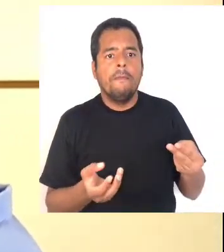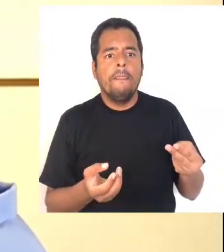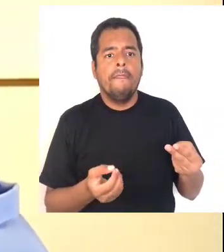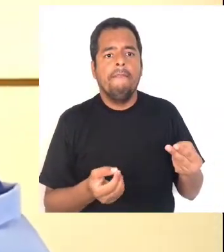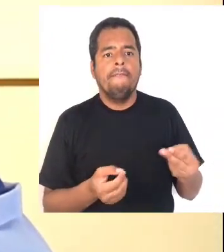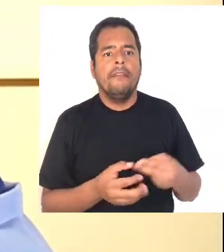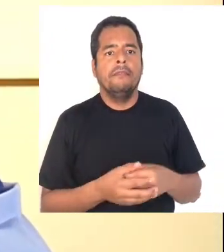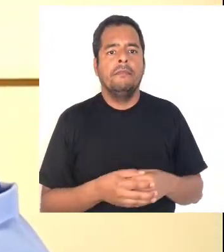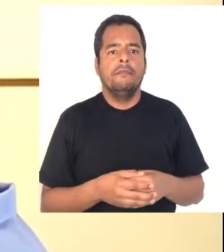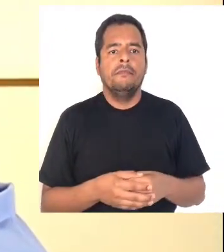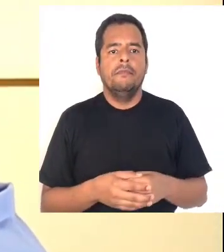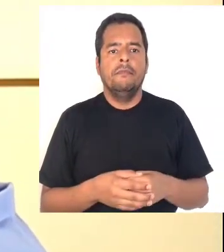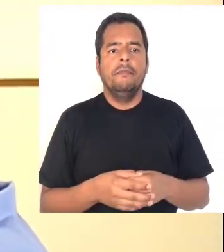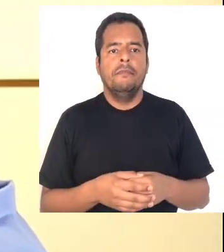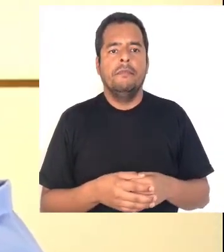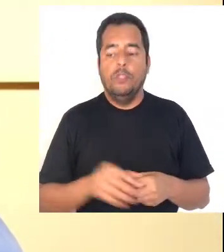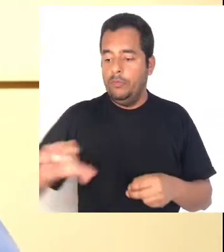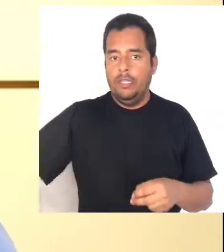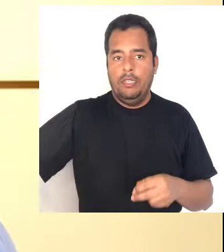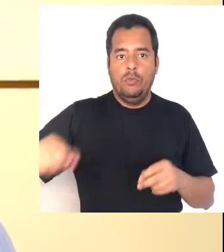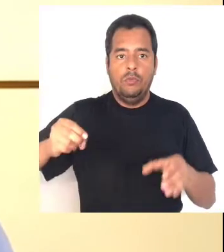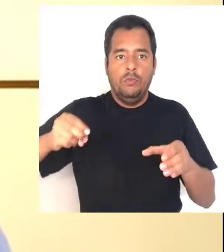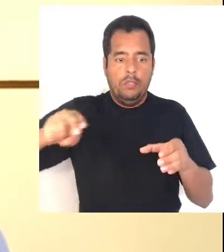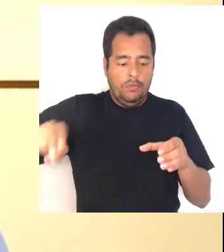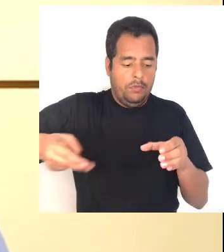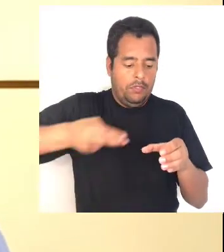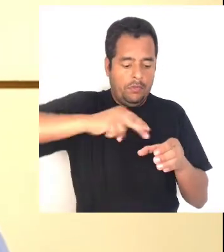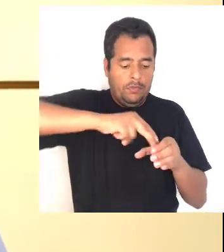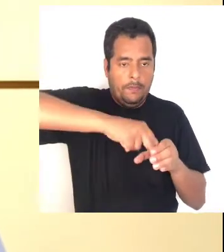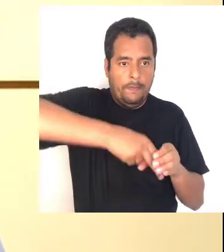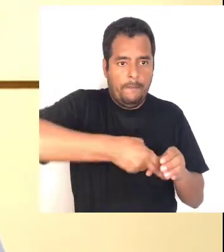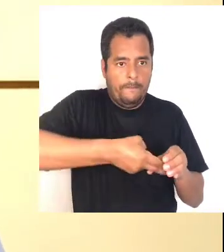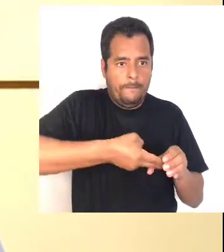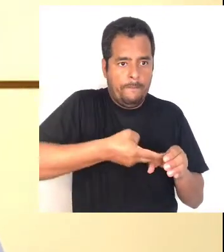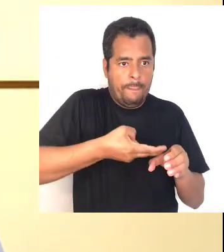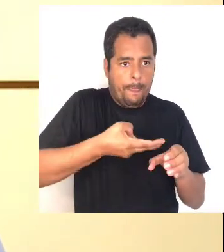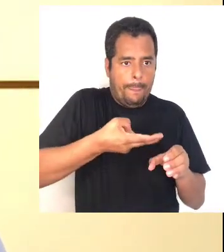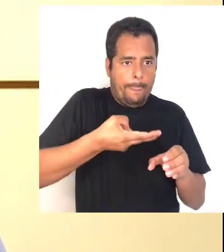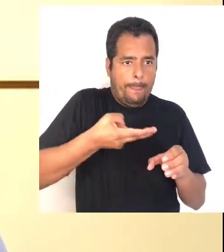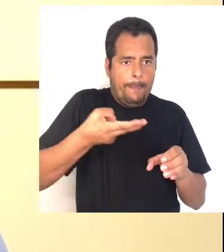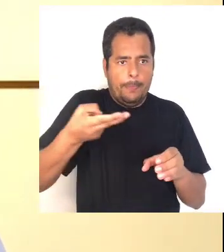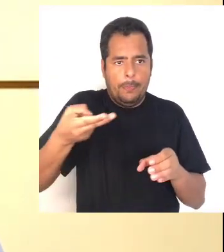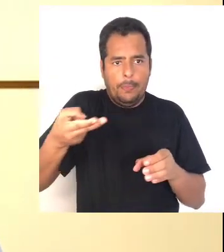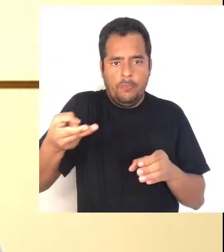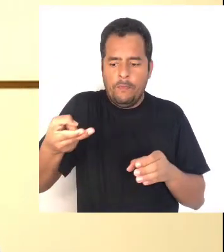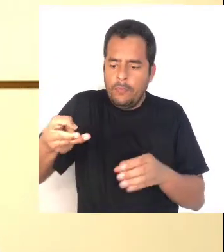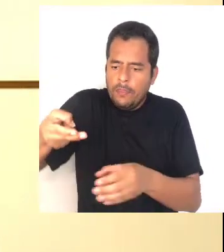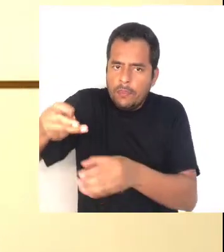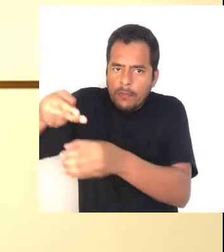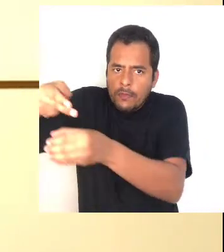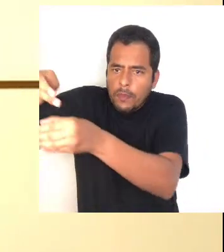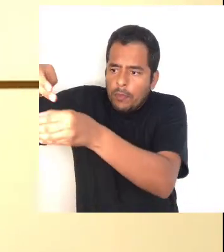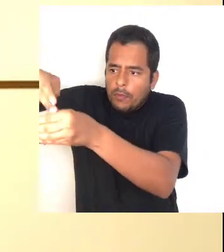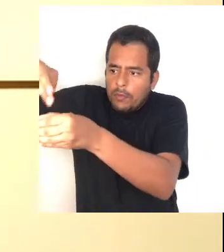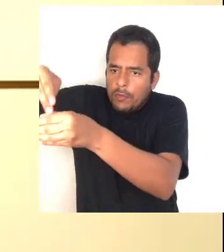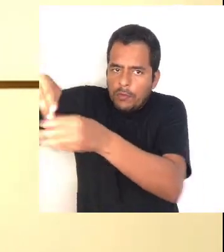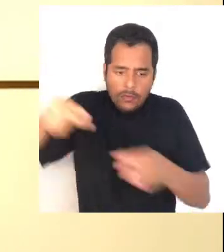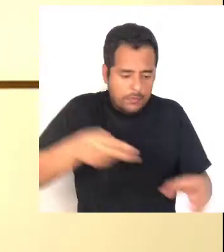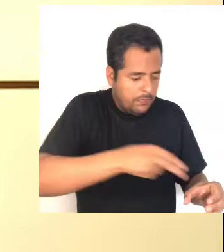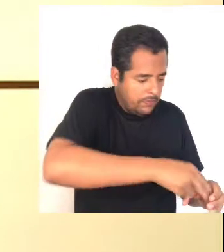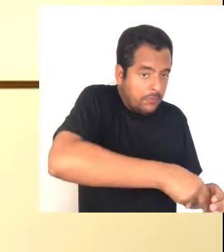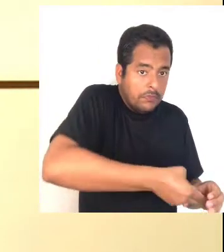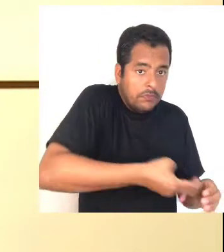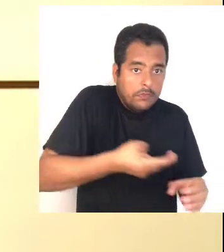vocês. Aí vocês irão colocar, ó, deixa eu pegar aqui com a outra espátula. Ó, vocês vão